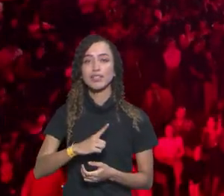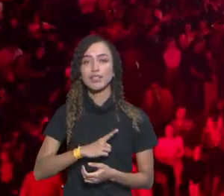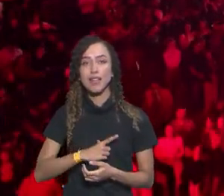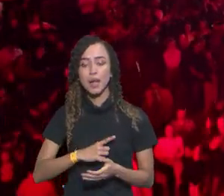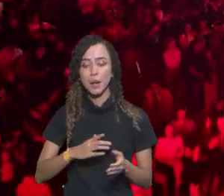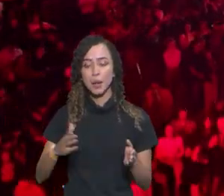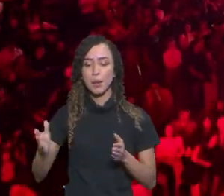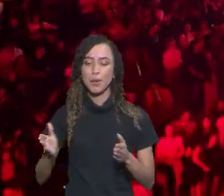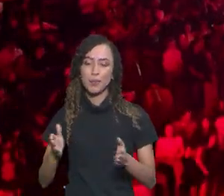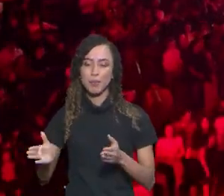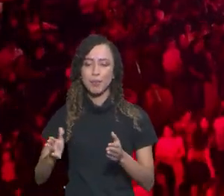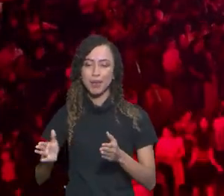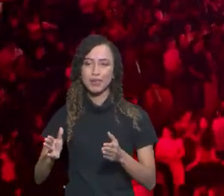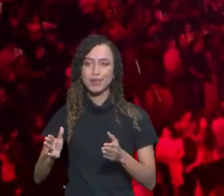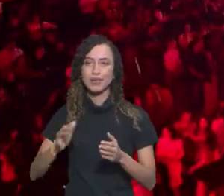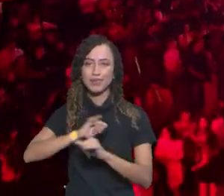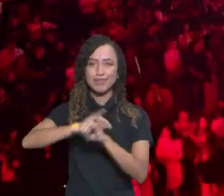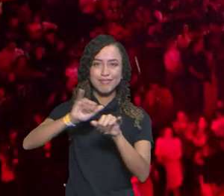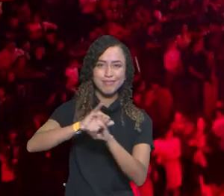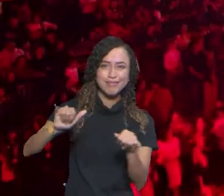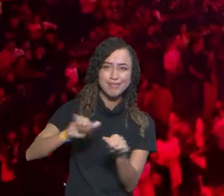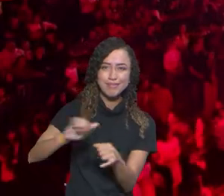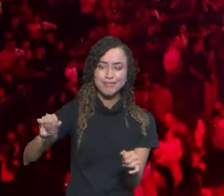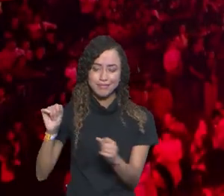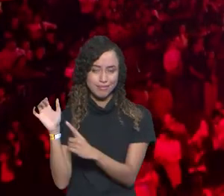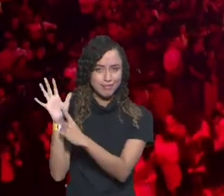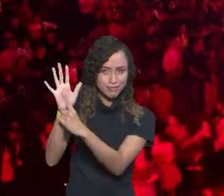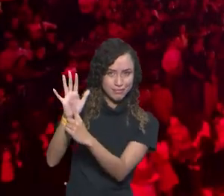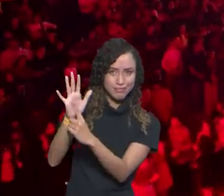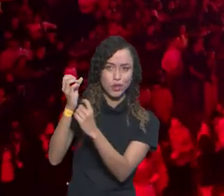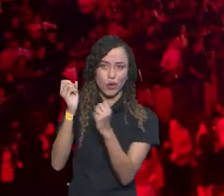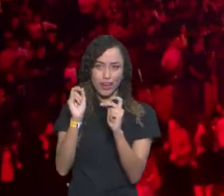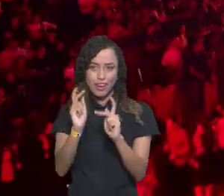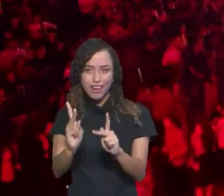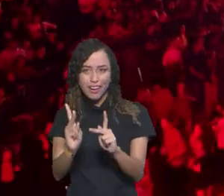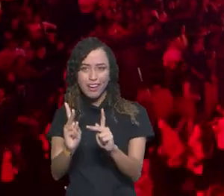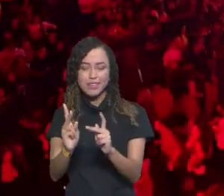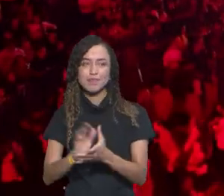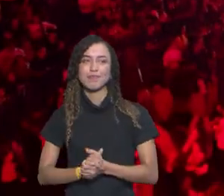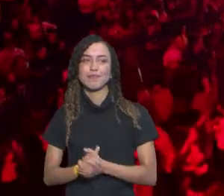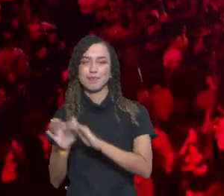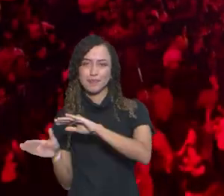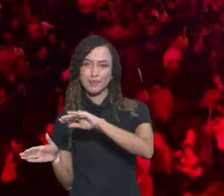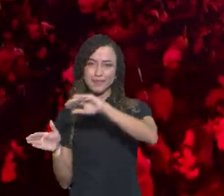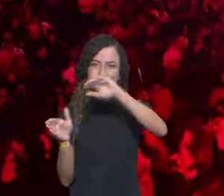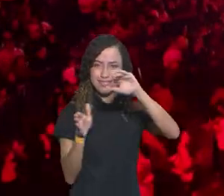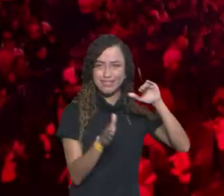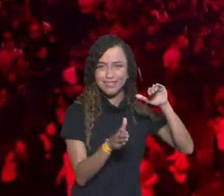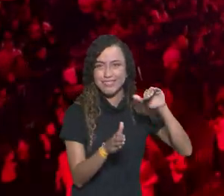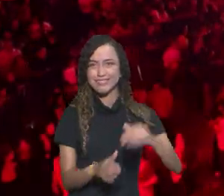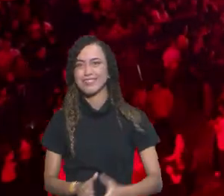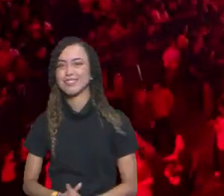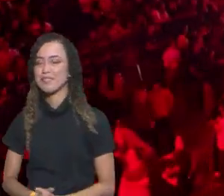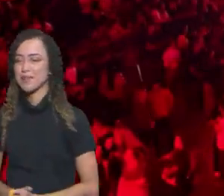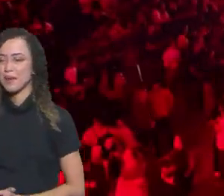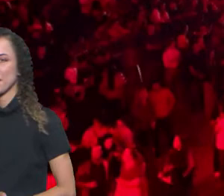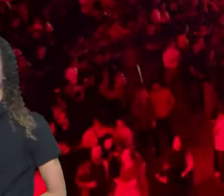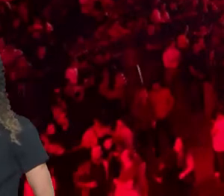daqui a pouquinho já vem ele Anderson Freire Só um minutinho